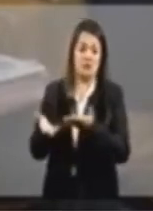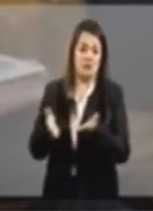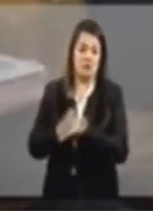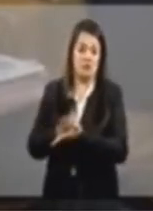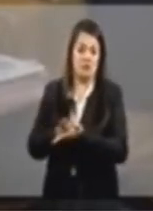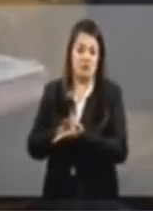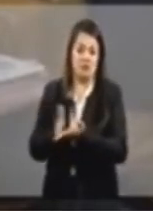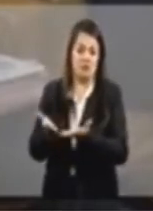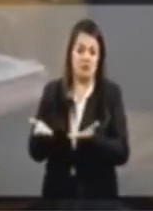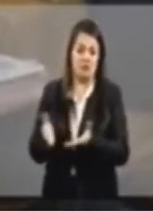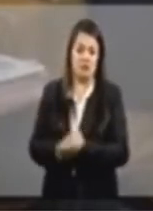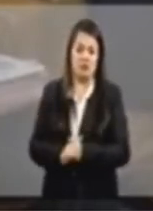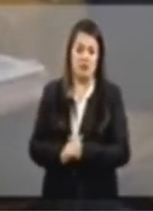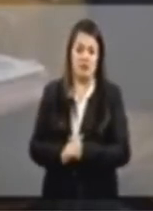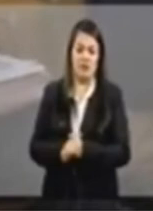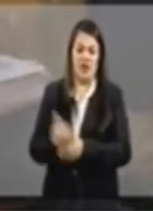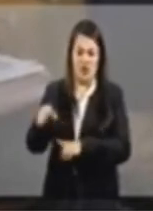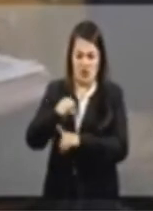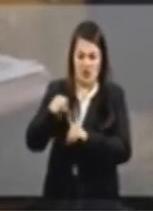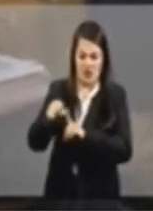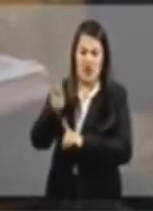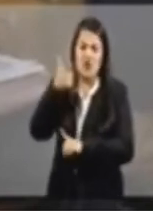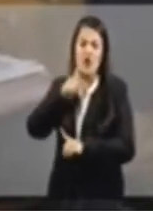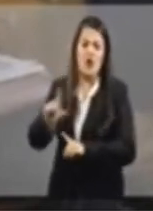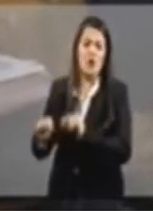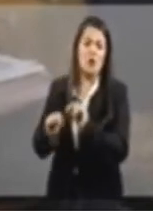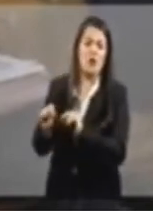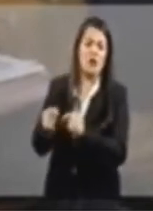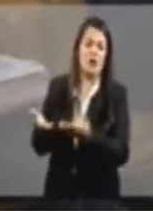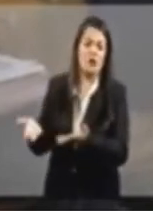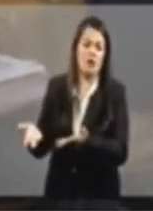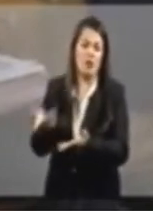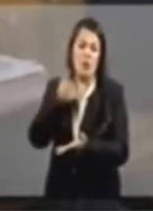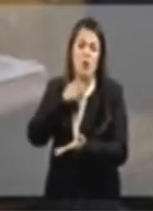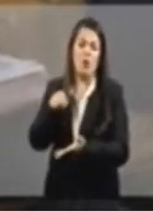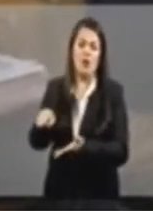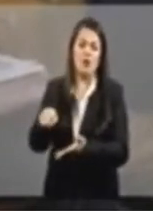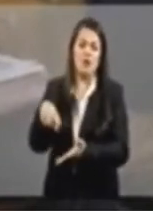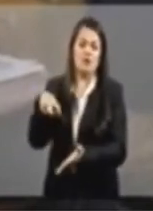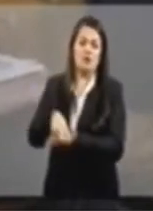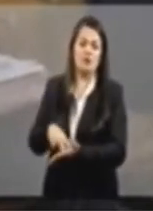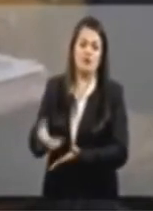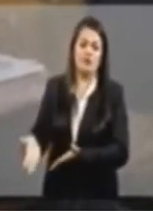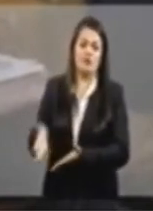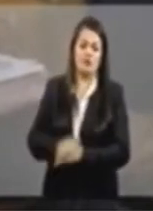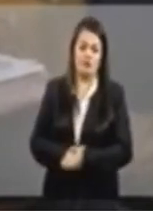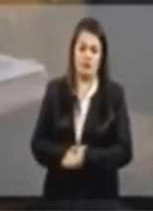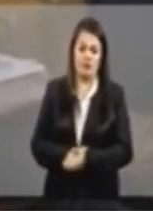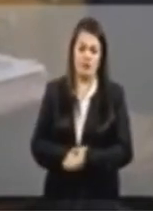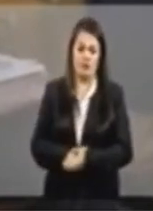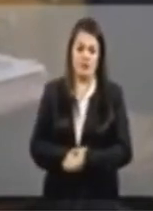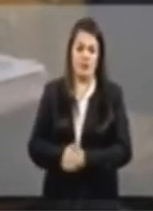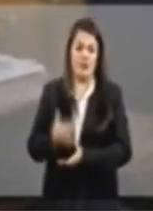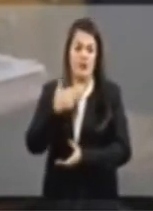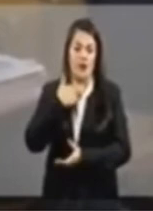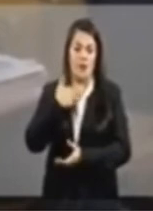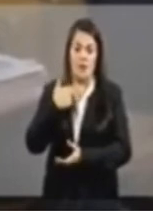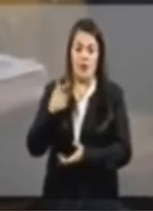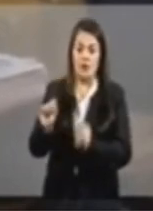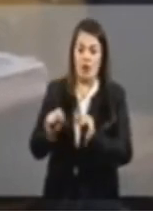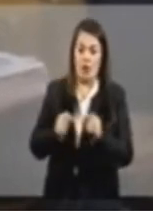ao benefício à sociedade tem sobre isso nenhum não se pode por força de interpretação